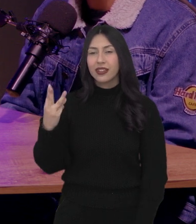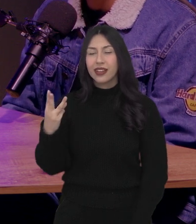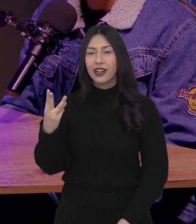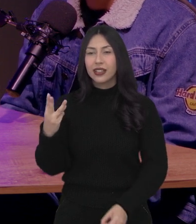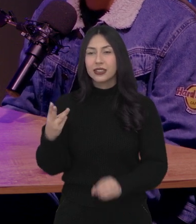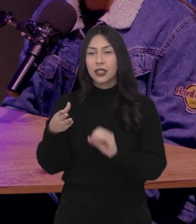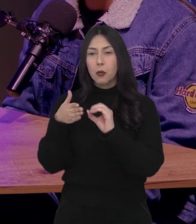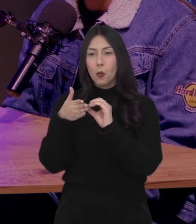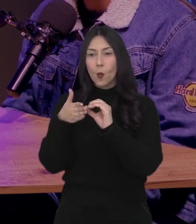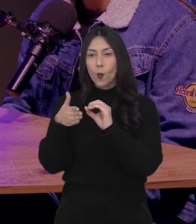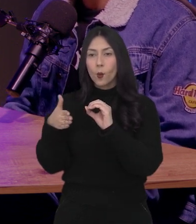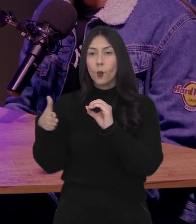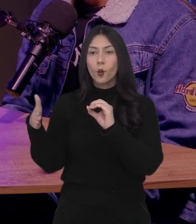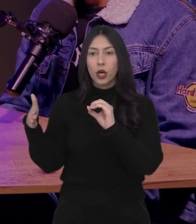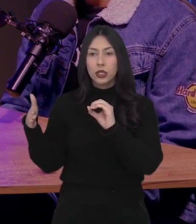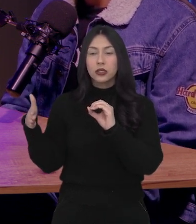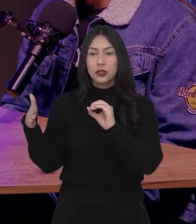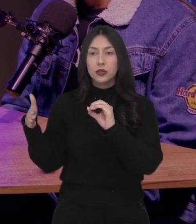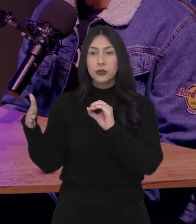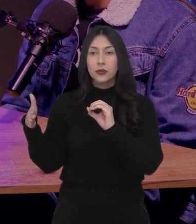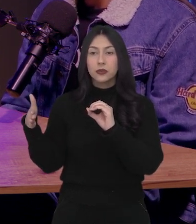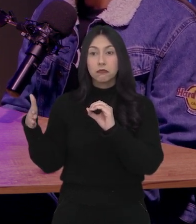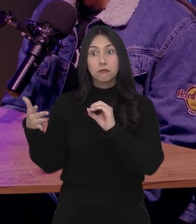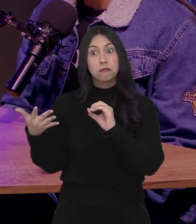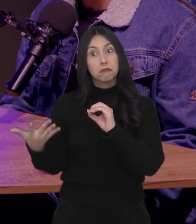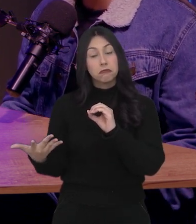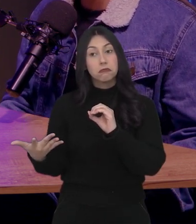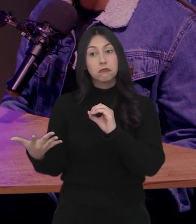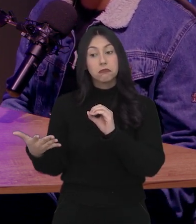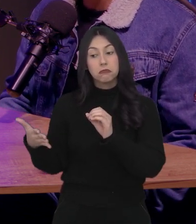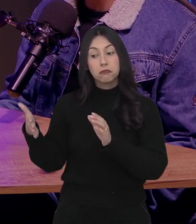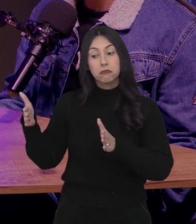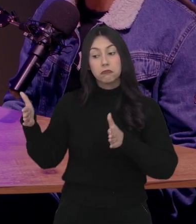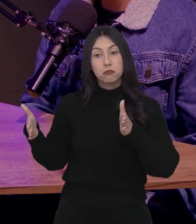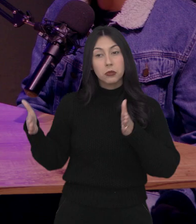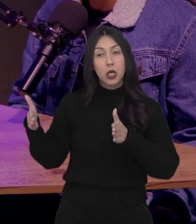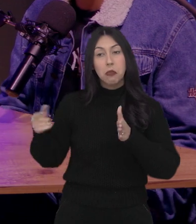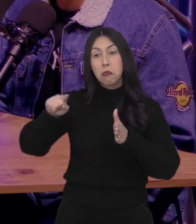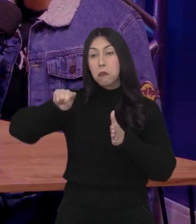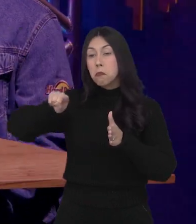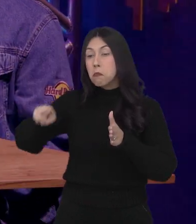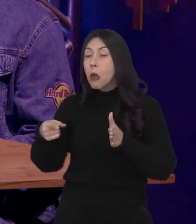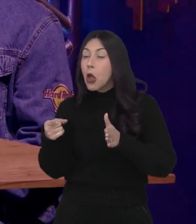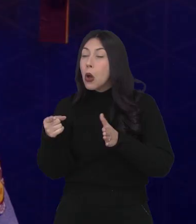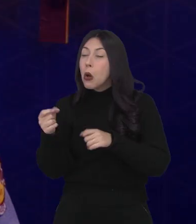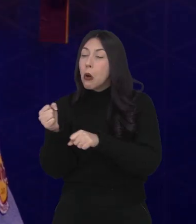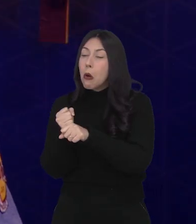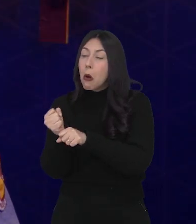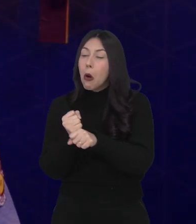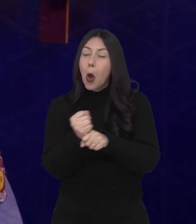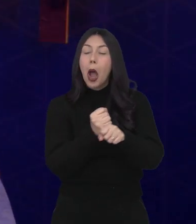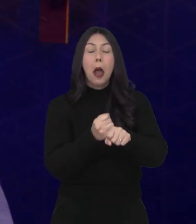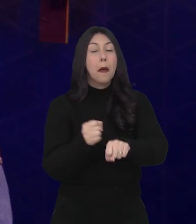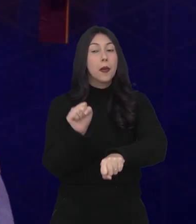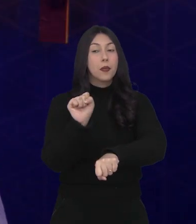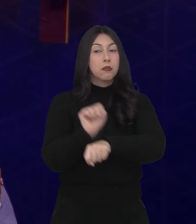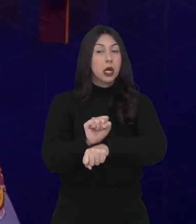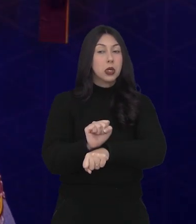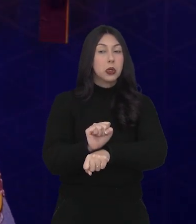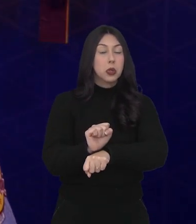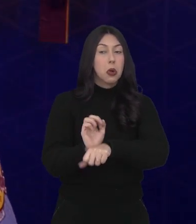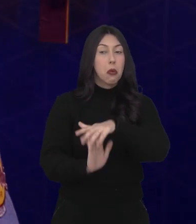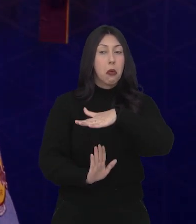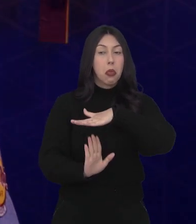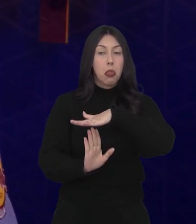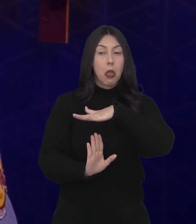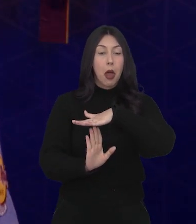393 d.C. Então tiveram uma duração aí de mais ou menos 1000 anos, mas daí parou, se